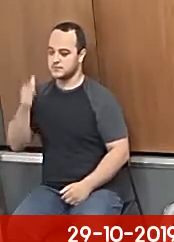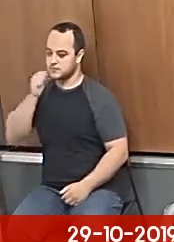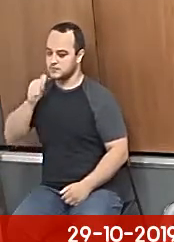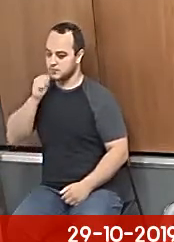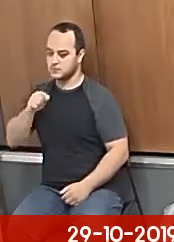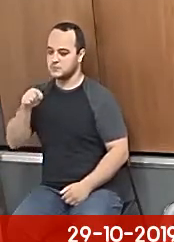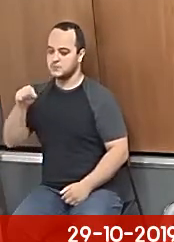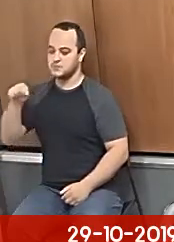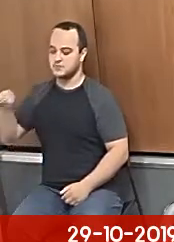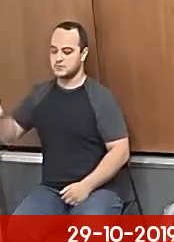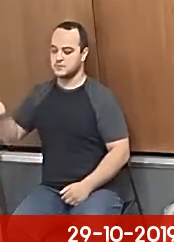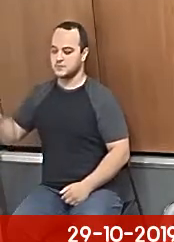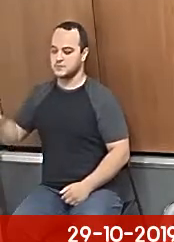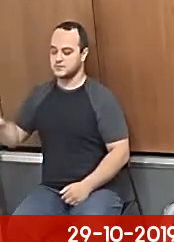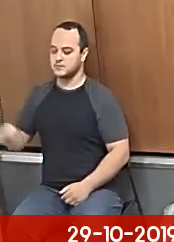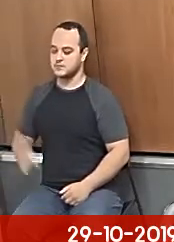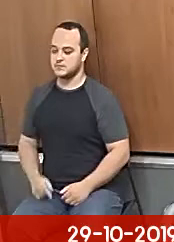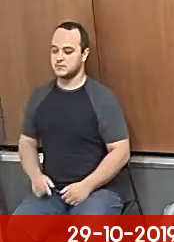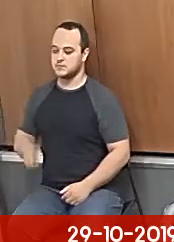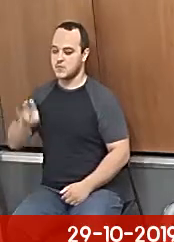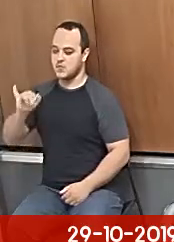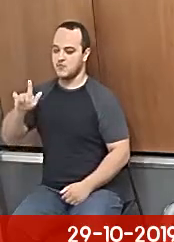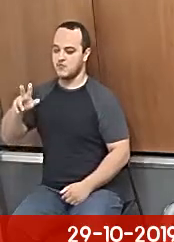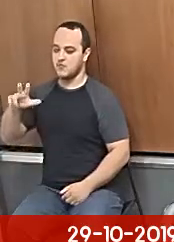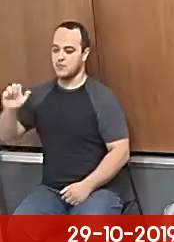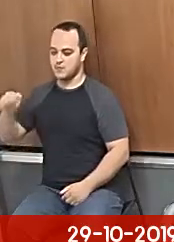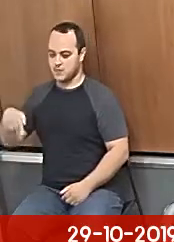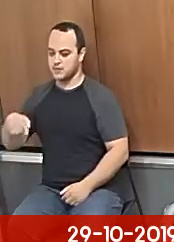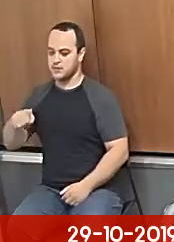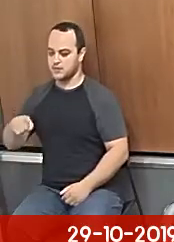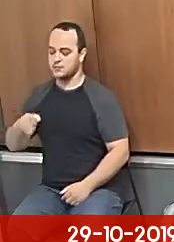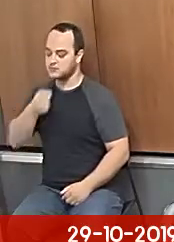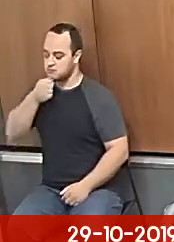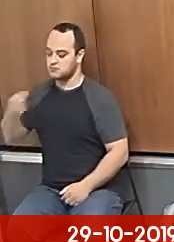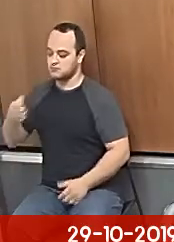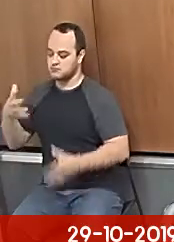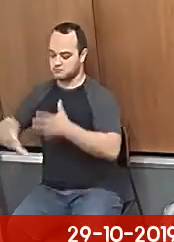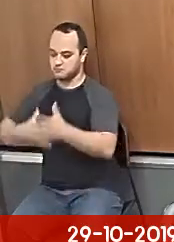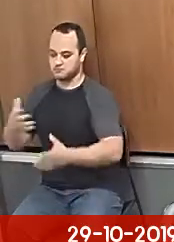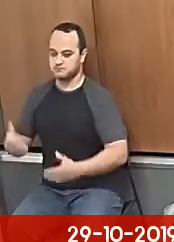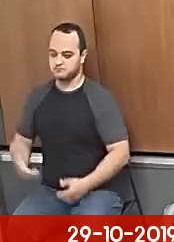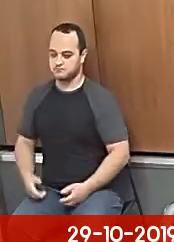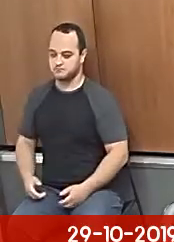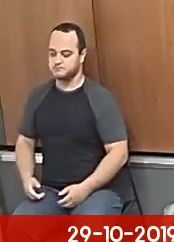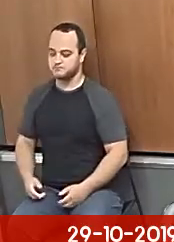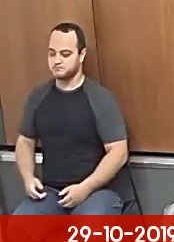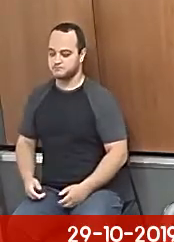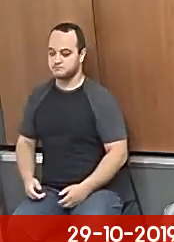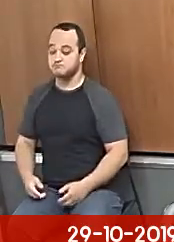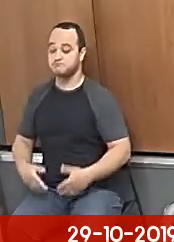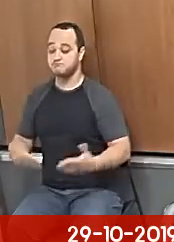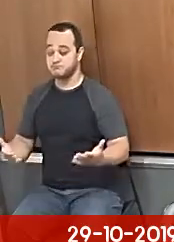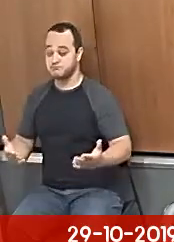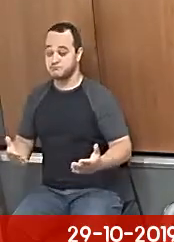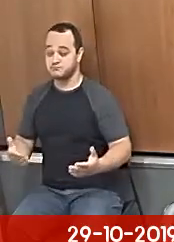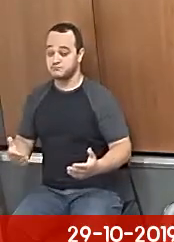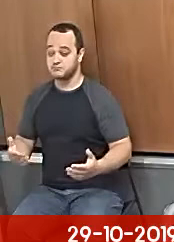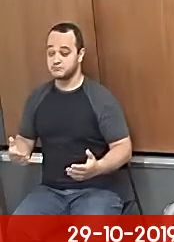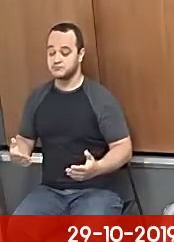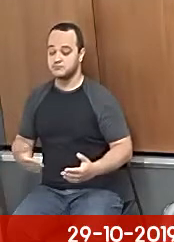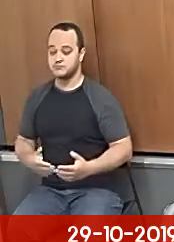com a palavra... Ok, a dona Vilma, com a palavra. Olha... Isso tudo é um ganho para a educação